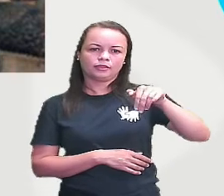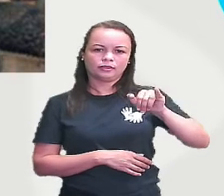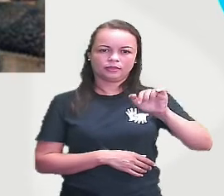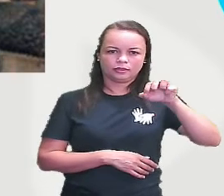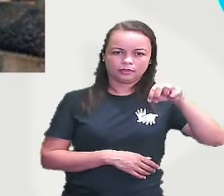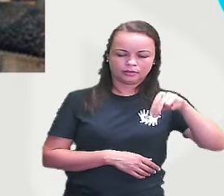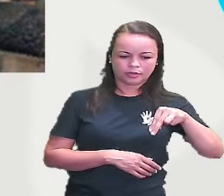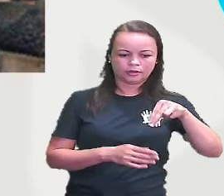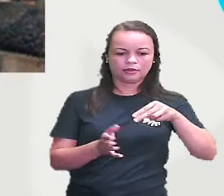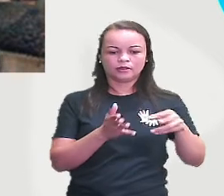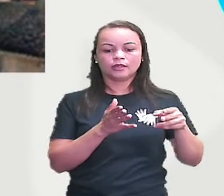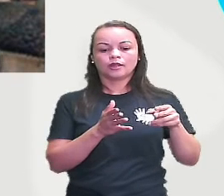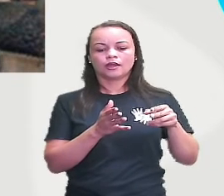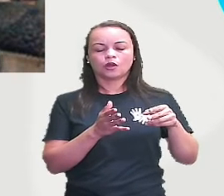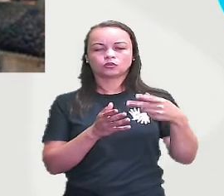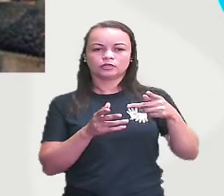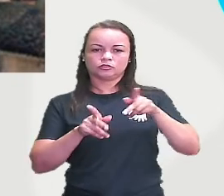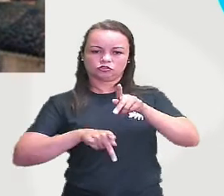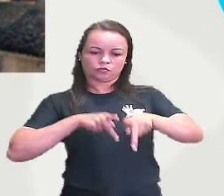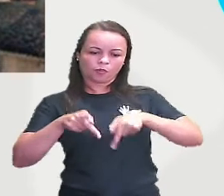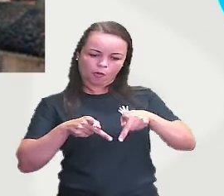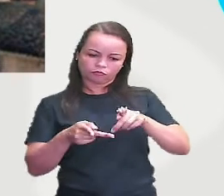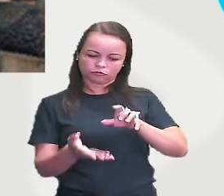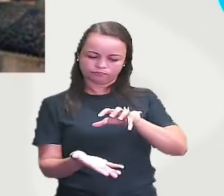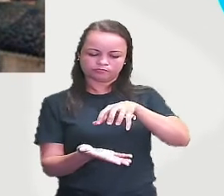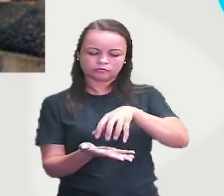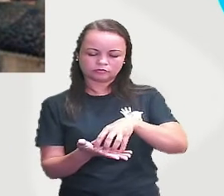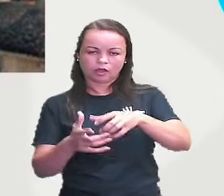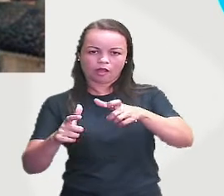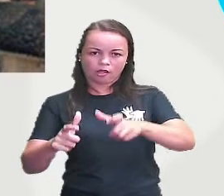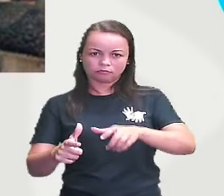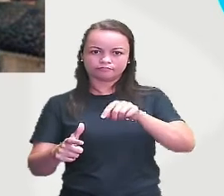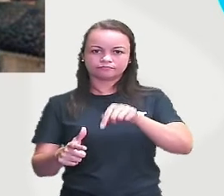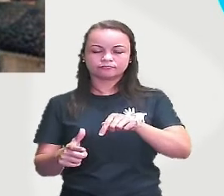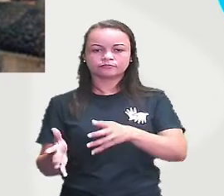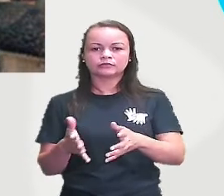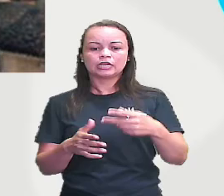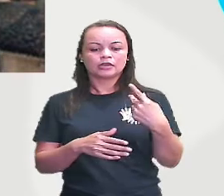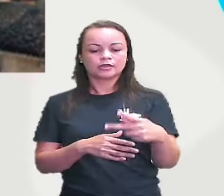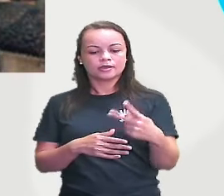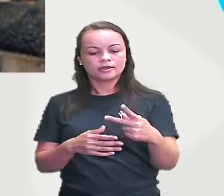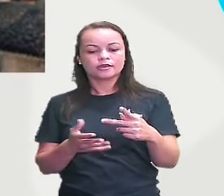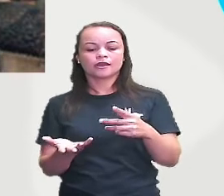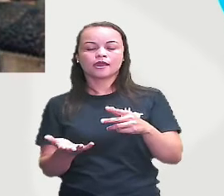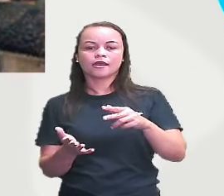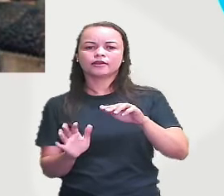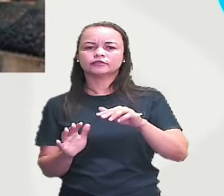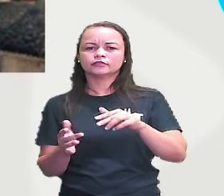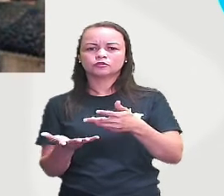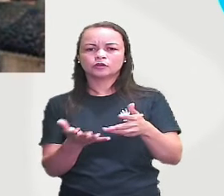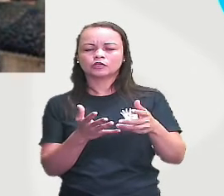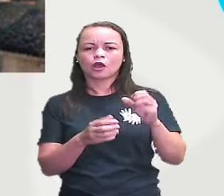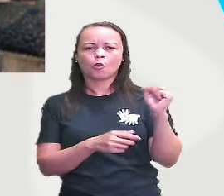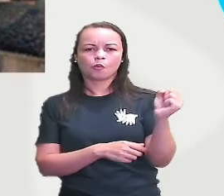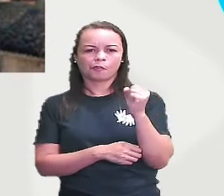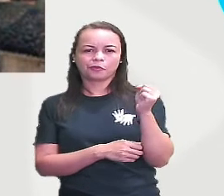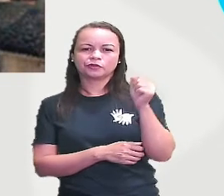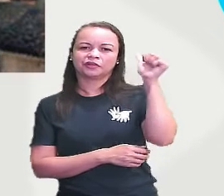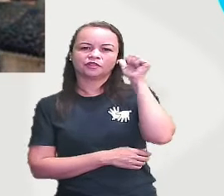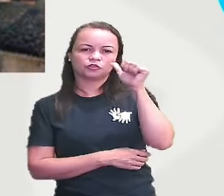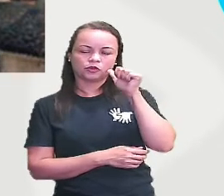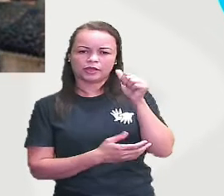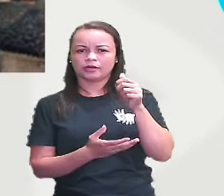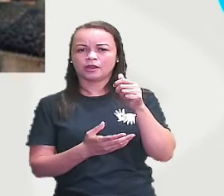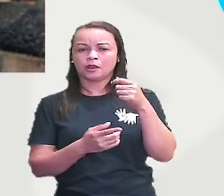África onde esses povos eles estavam estabelecidos, tá? E aí essa cerimônia reverenciava o poder das mulheres, porque a